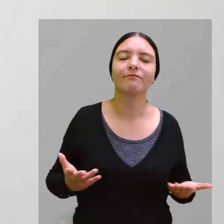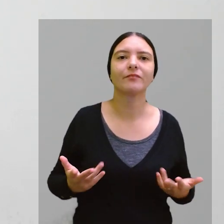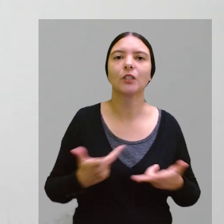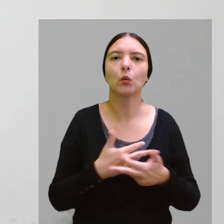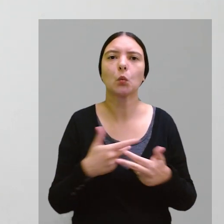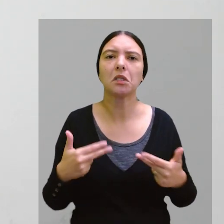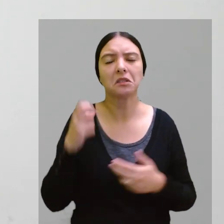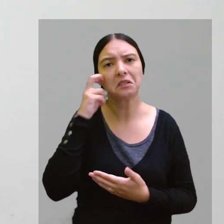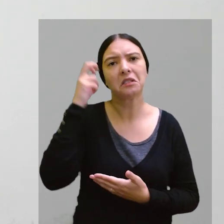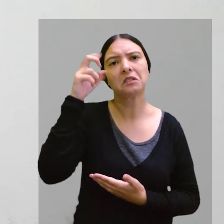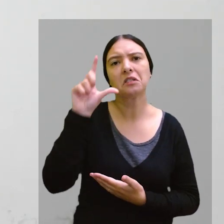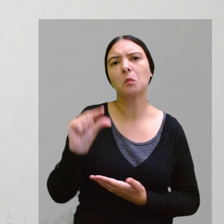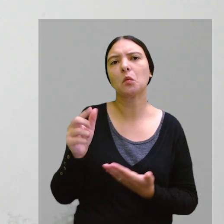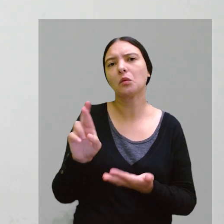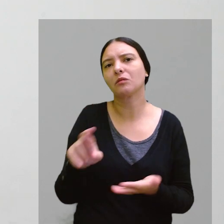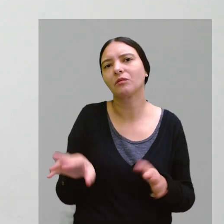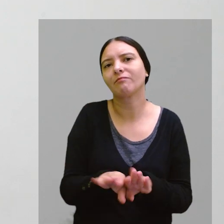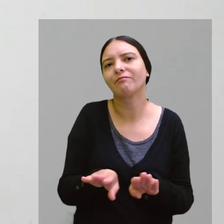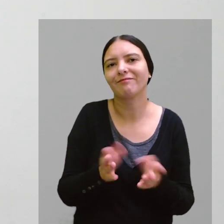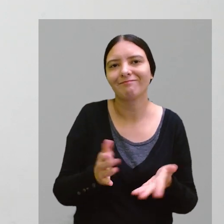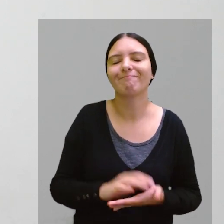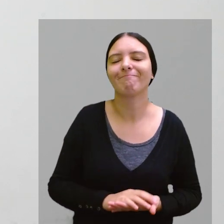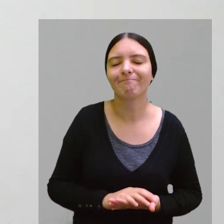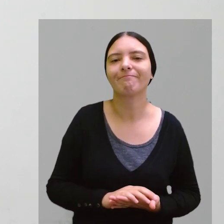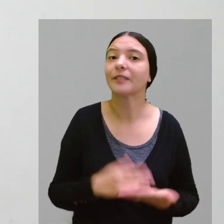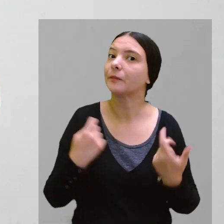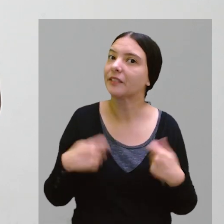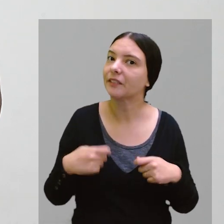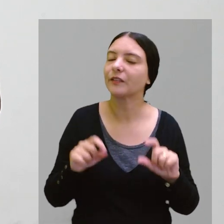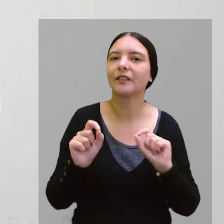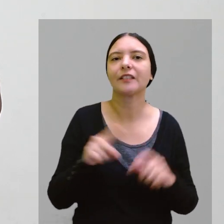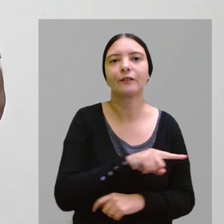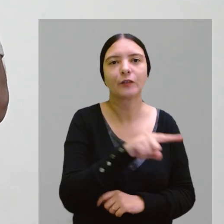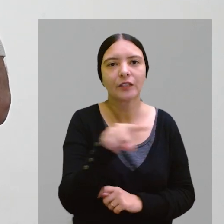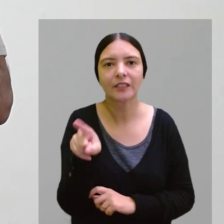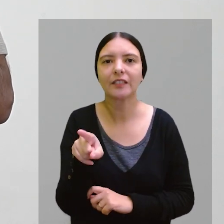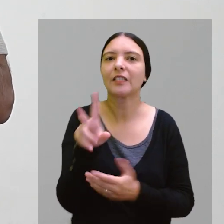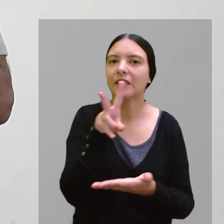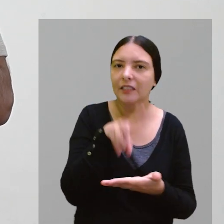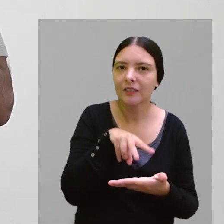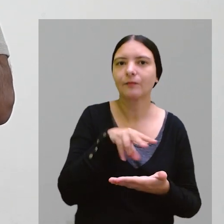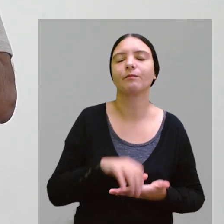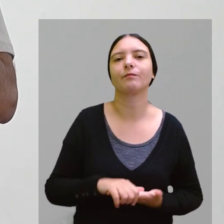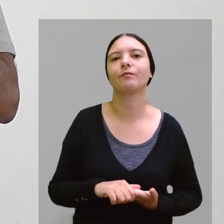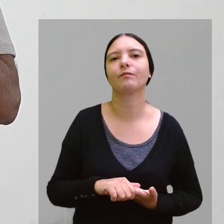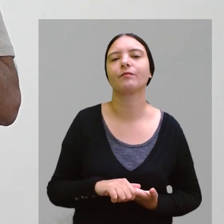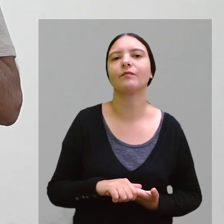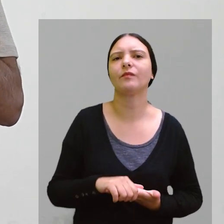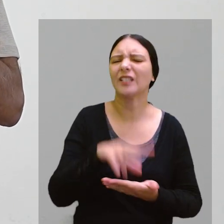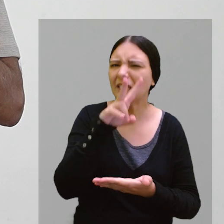coisa pouco inteligente também. Então, é preciso que vocês leiam.